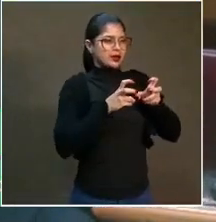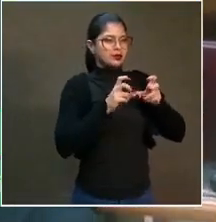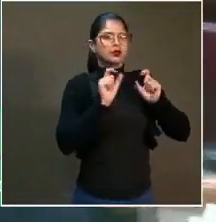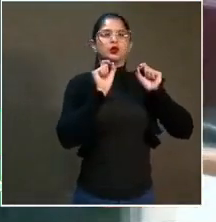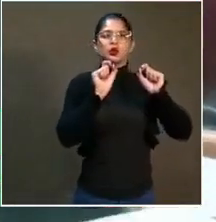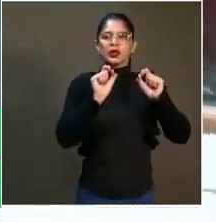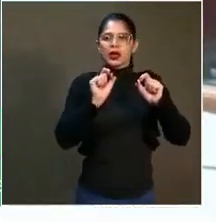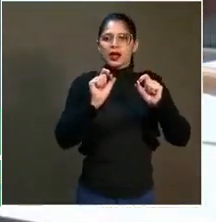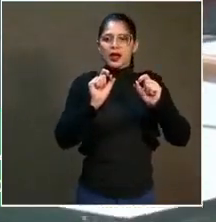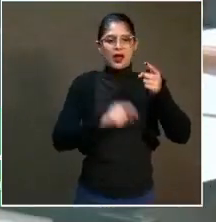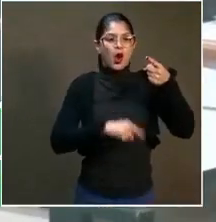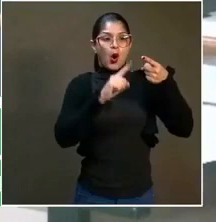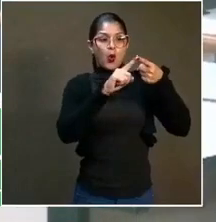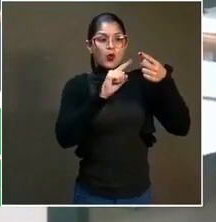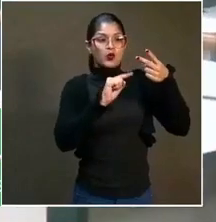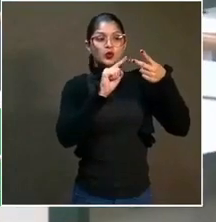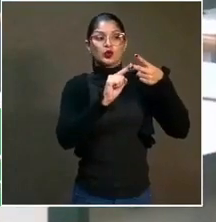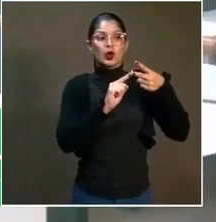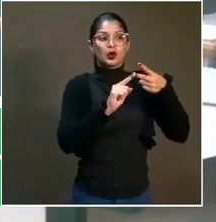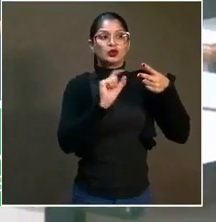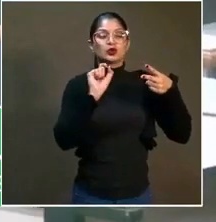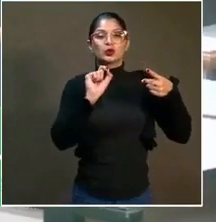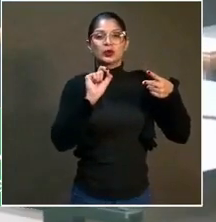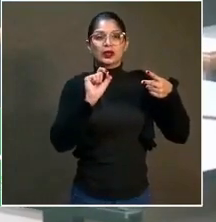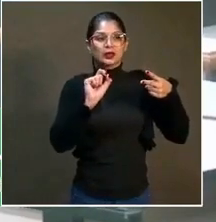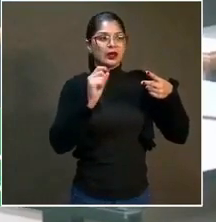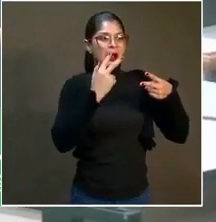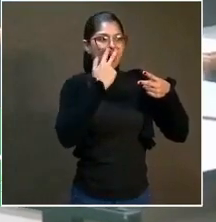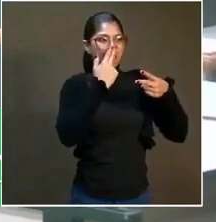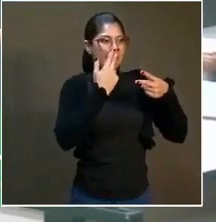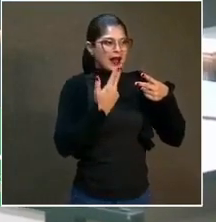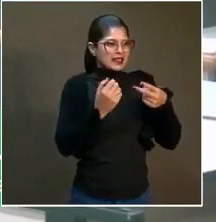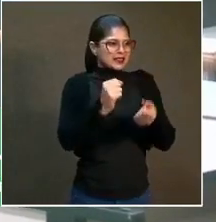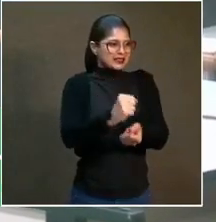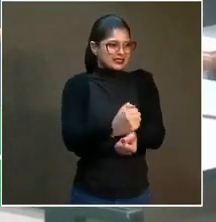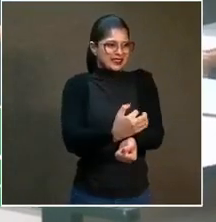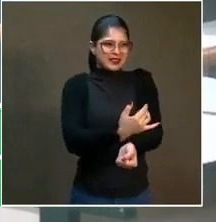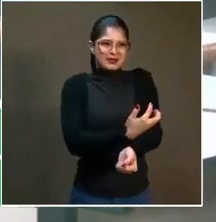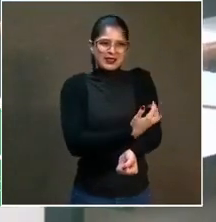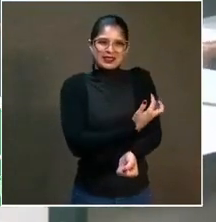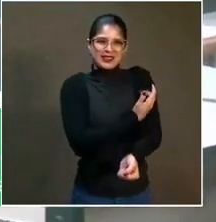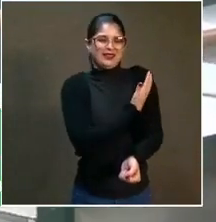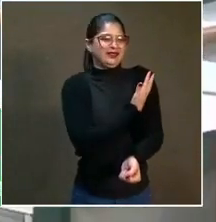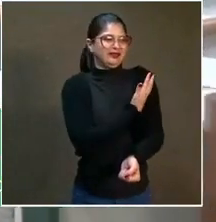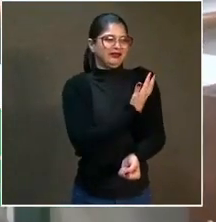dois sinais de extrema emoção.